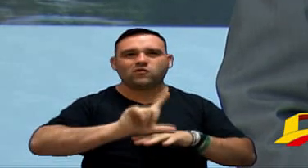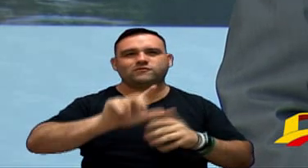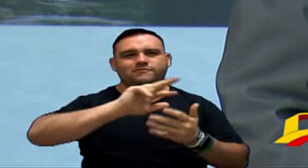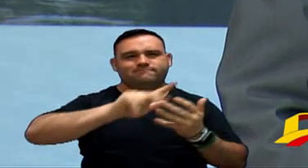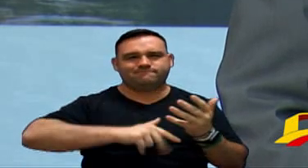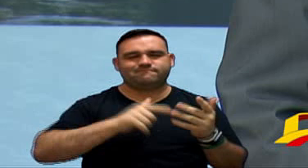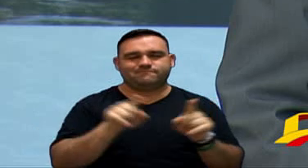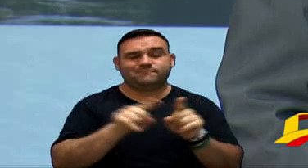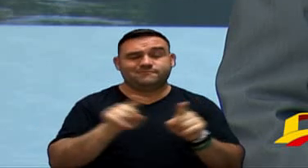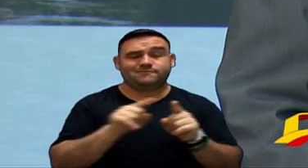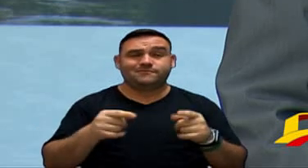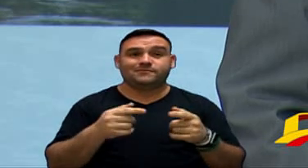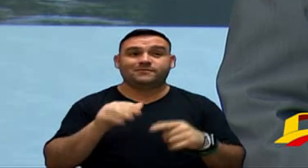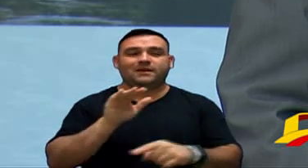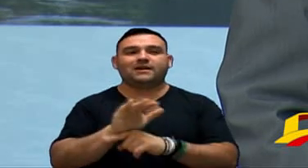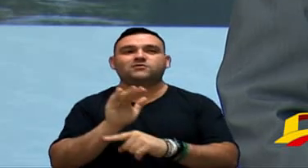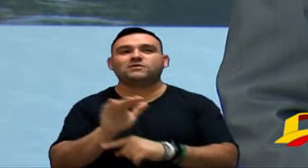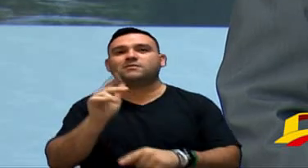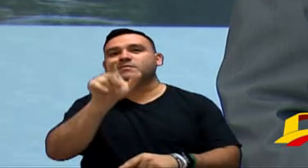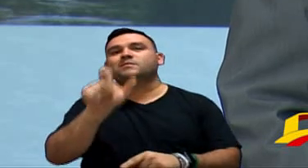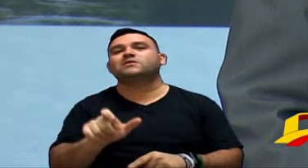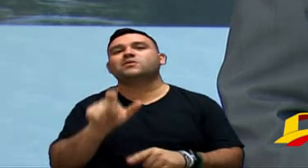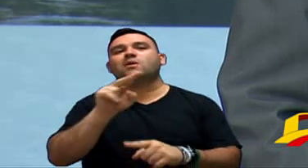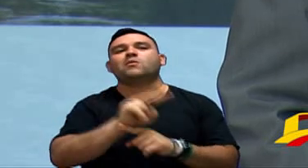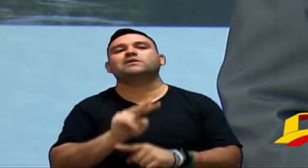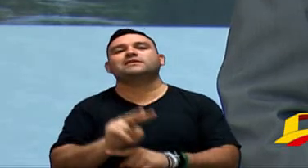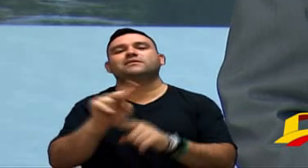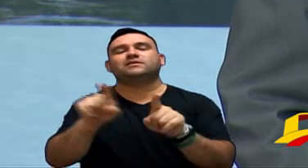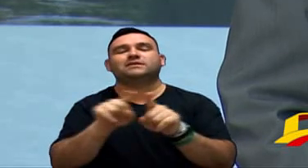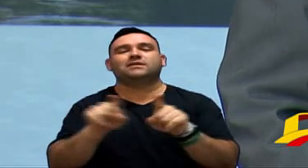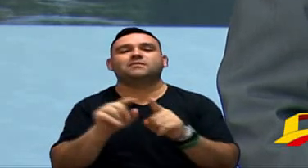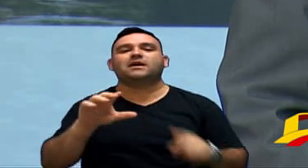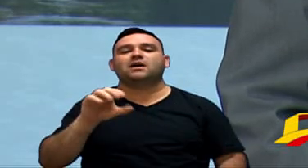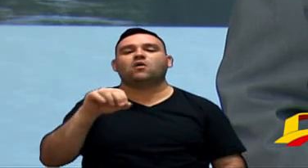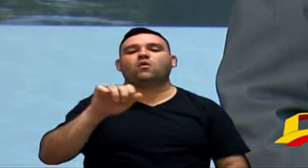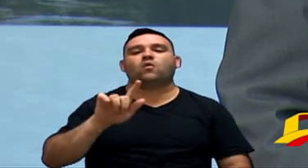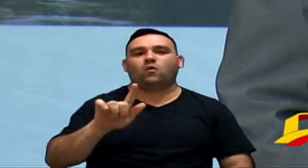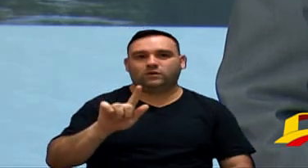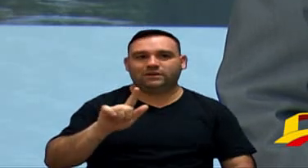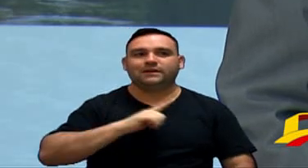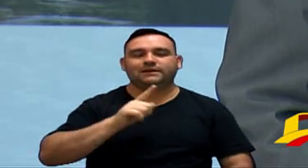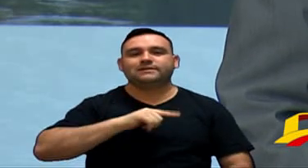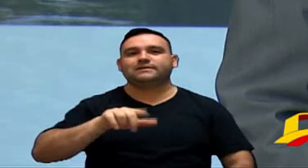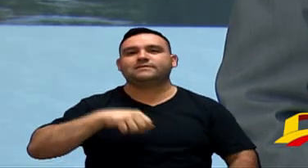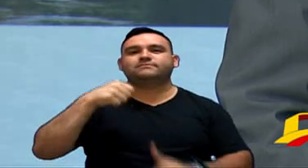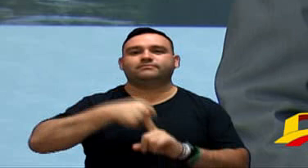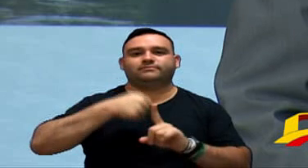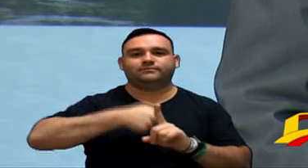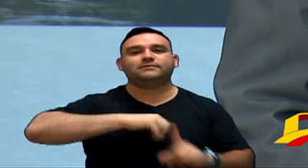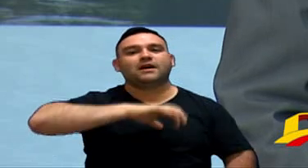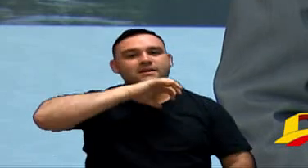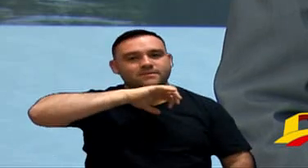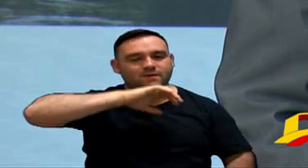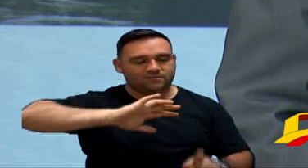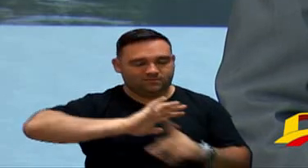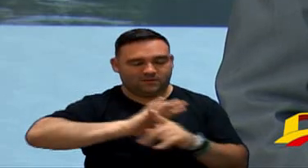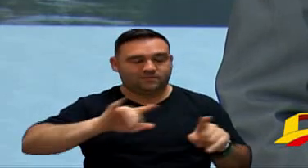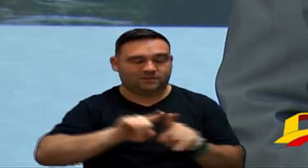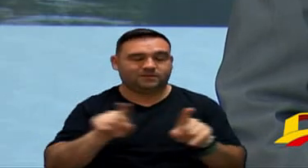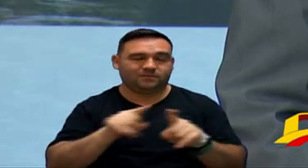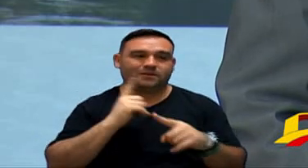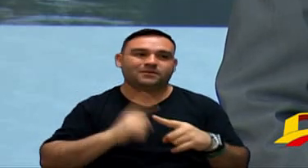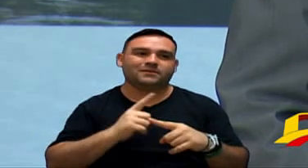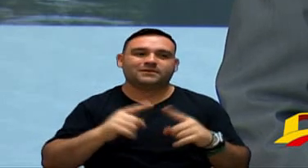e assistir protetores e organizações sociais atuantes da causa animal desde que